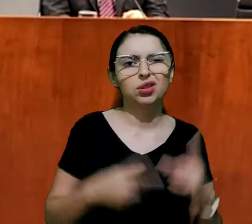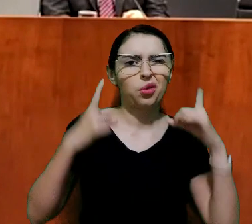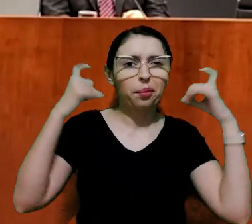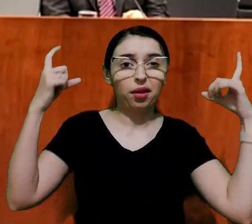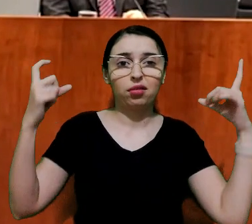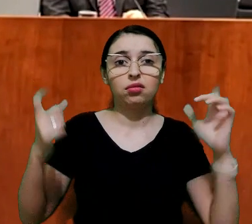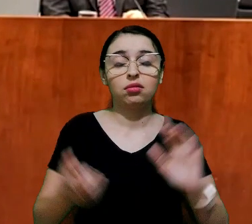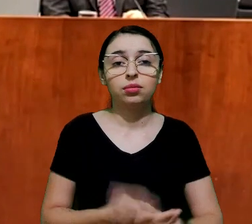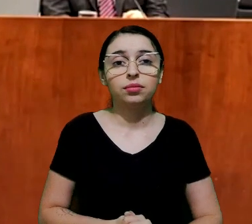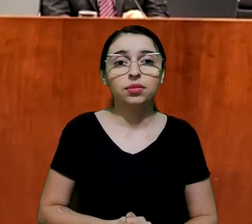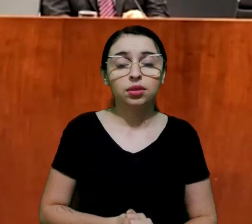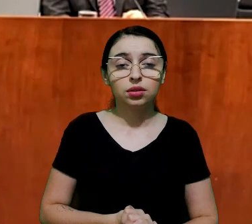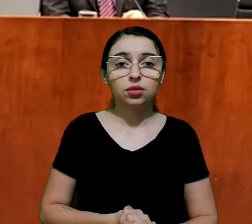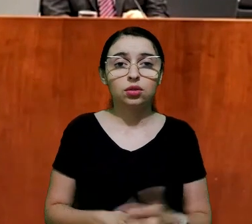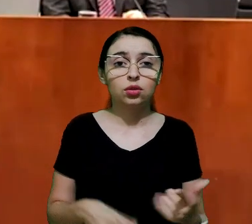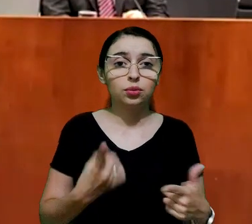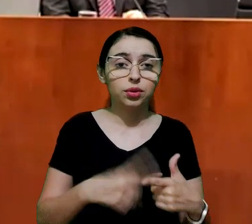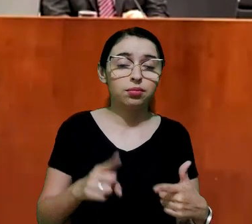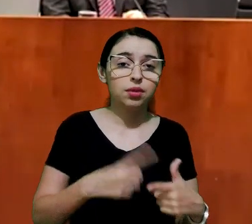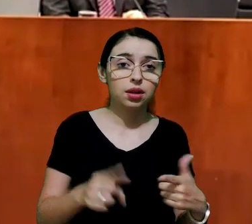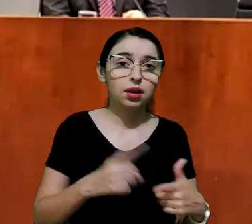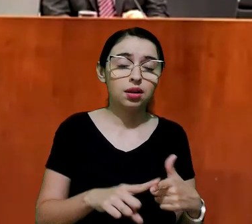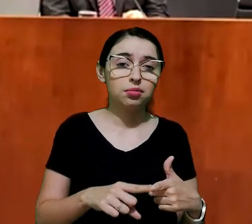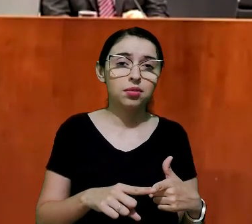O problema se